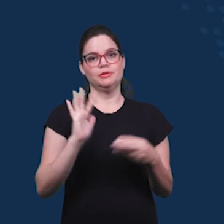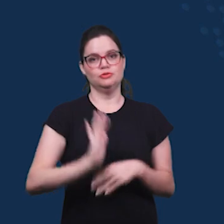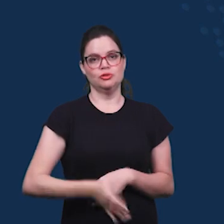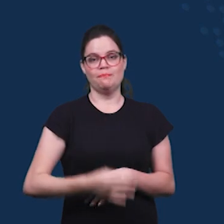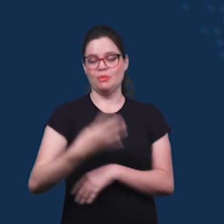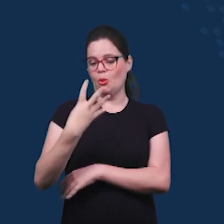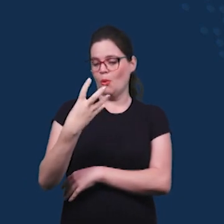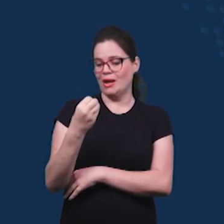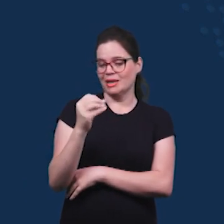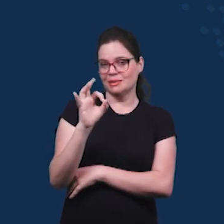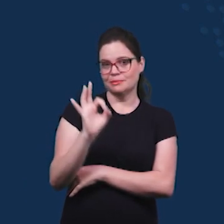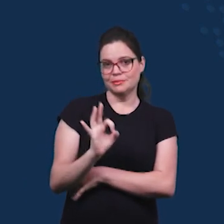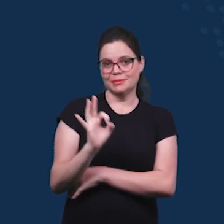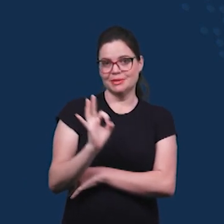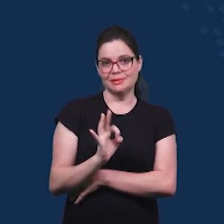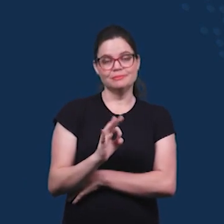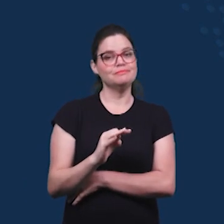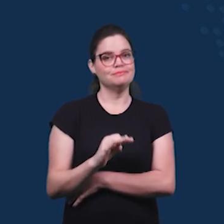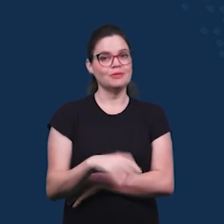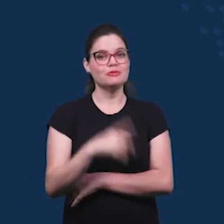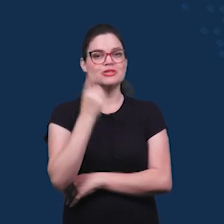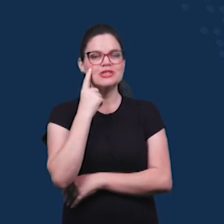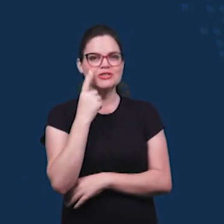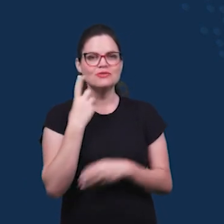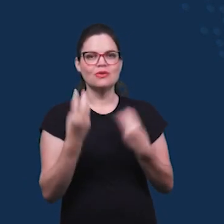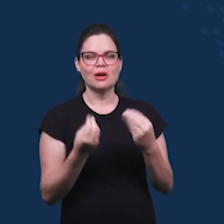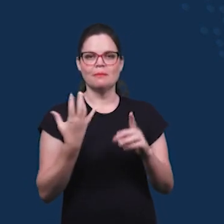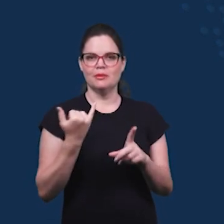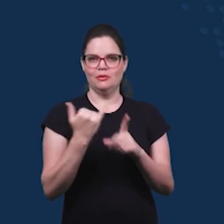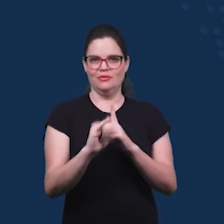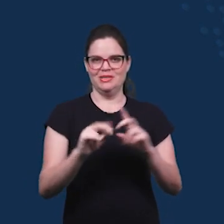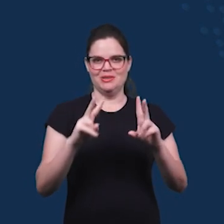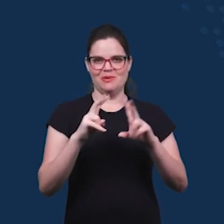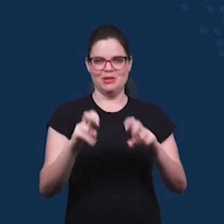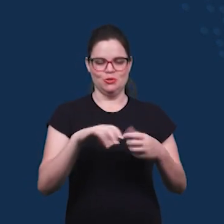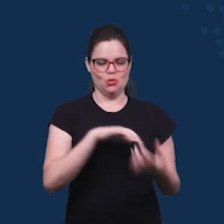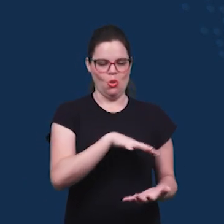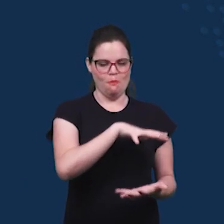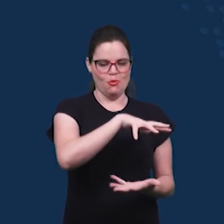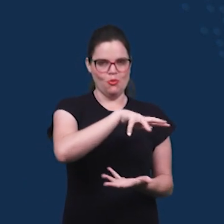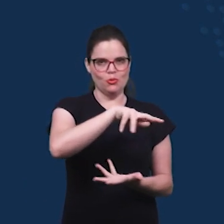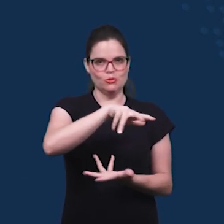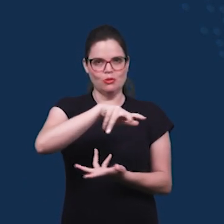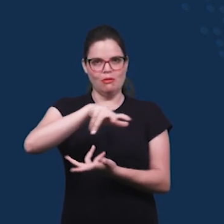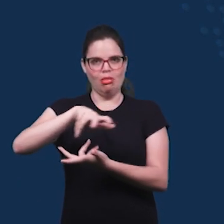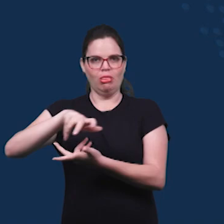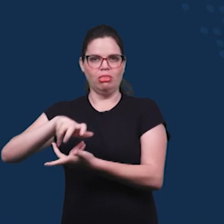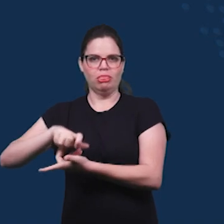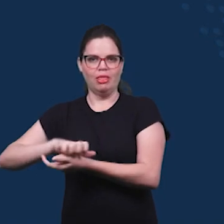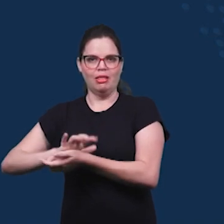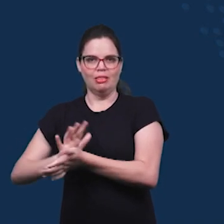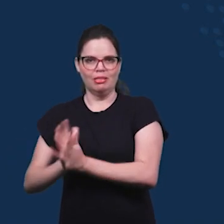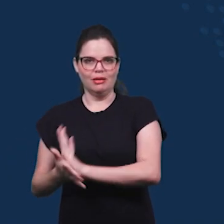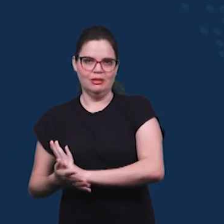mundo envelhece, nós percebemos que o mundo tem passado por um